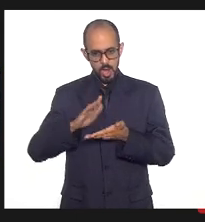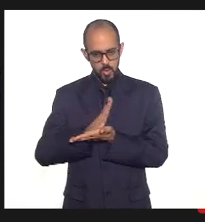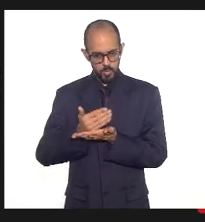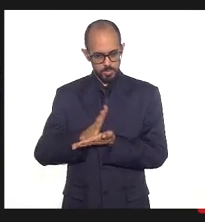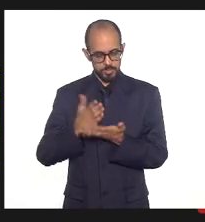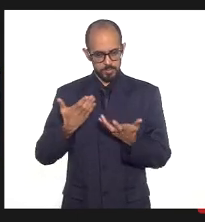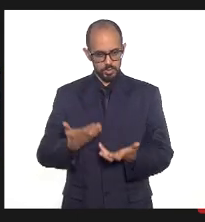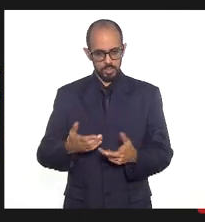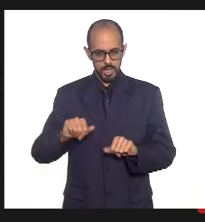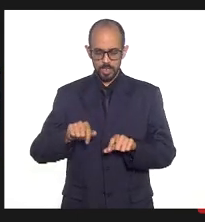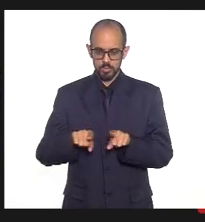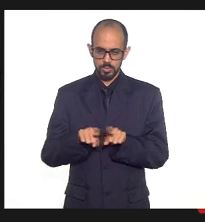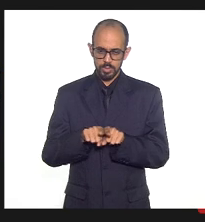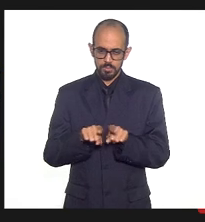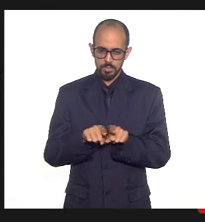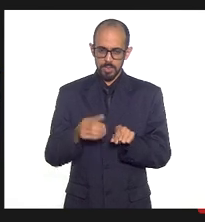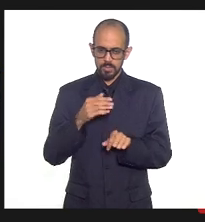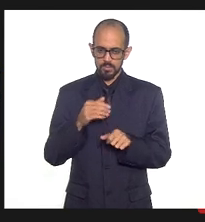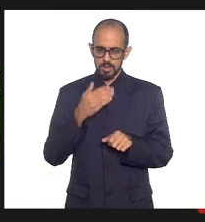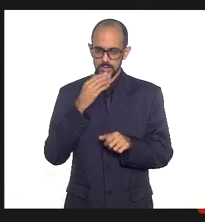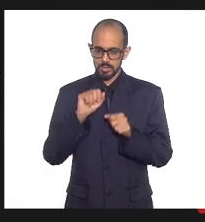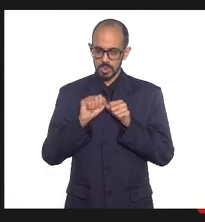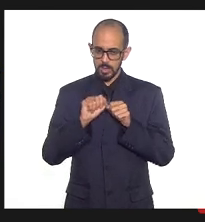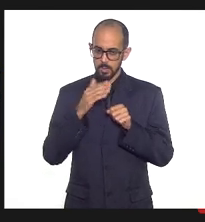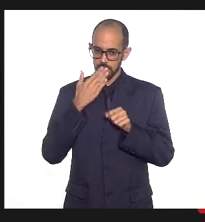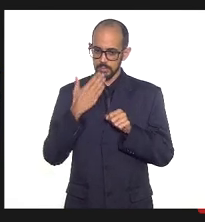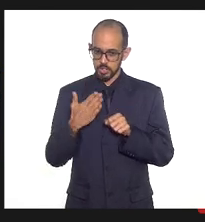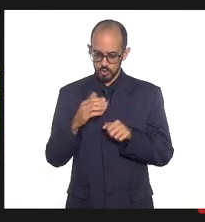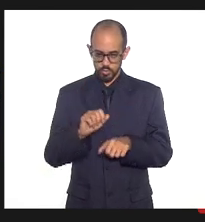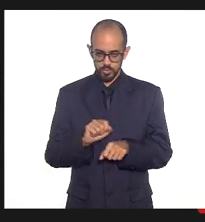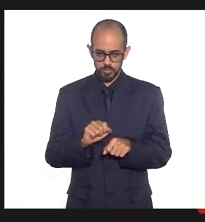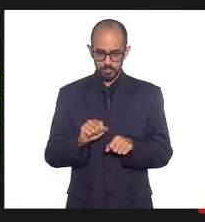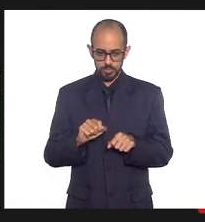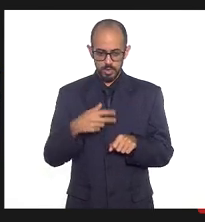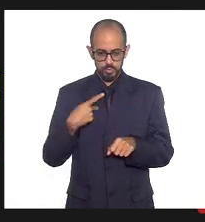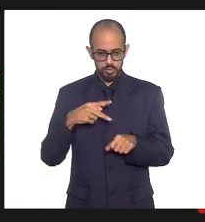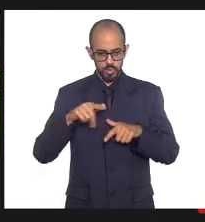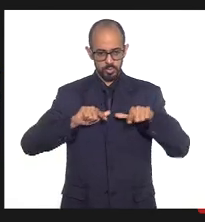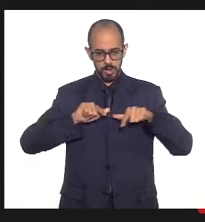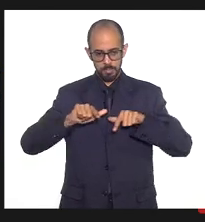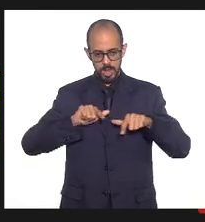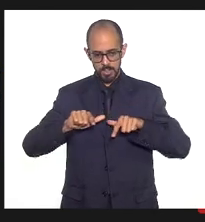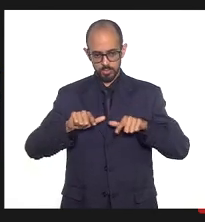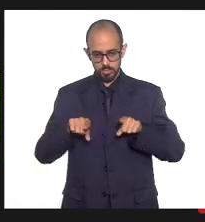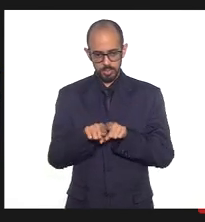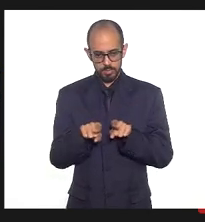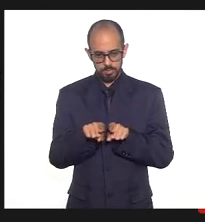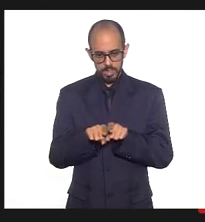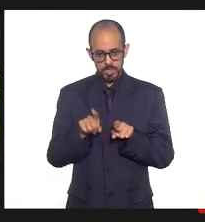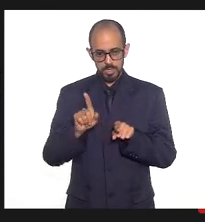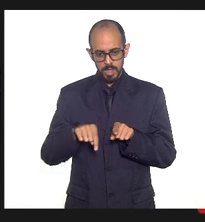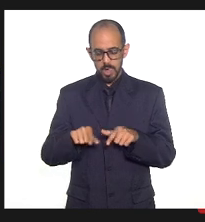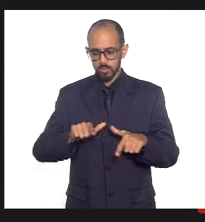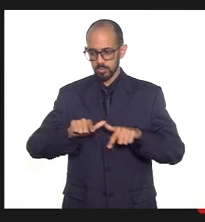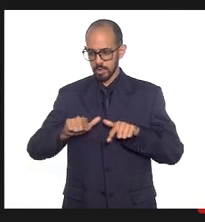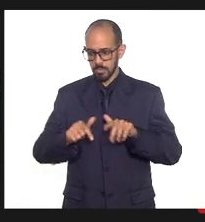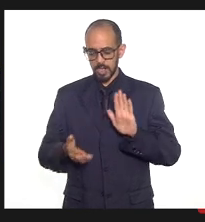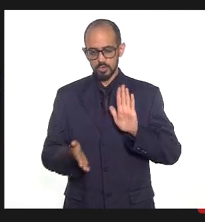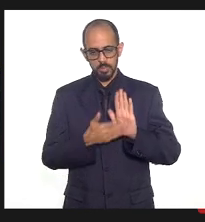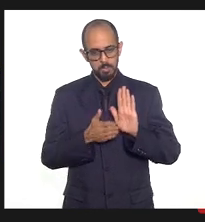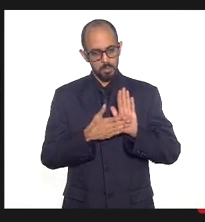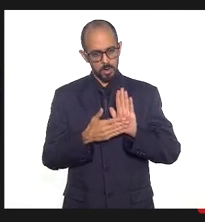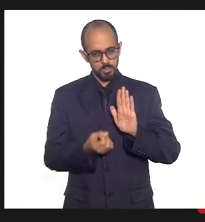apelo, deputado Valdec, pelo seu trabalho também, que é um trabalho muito propositivo, mas